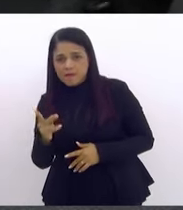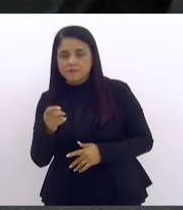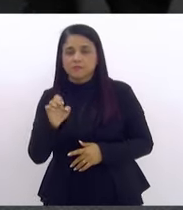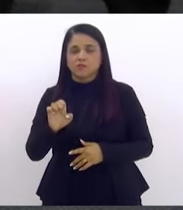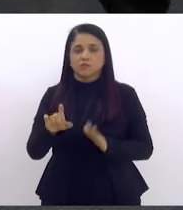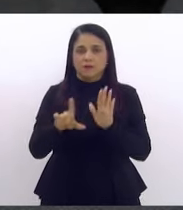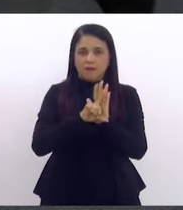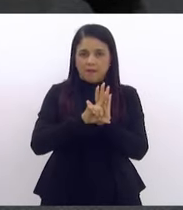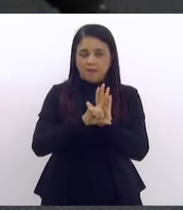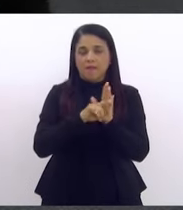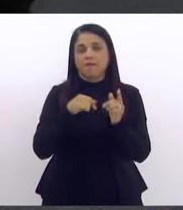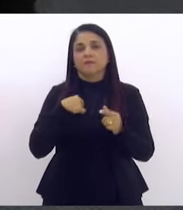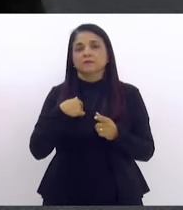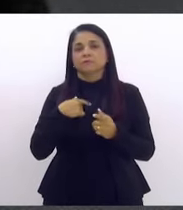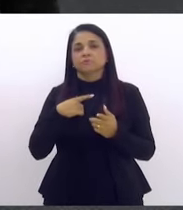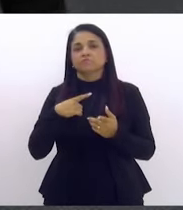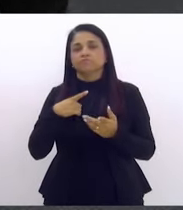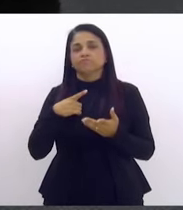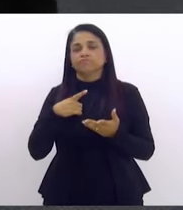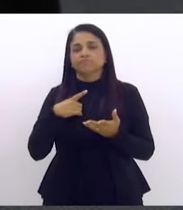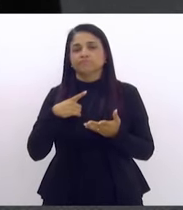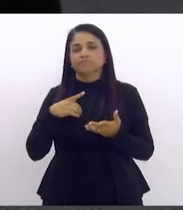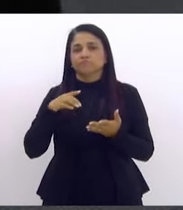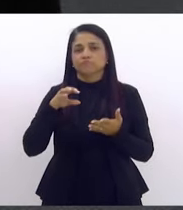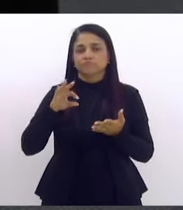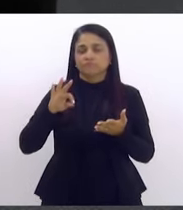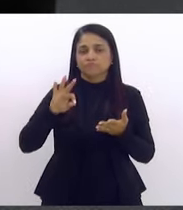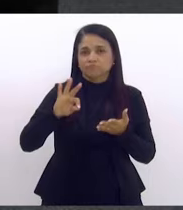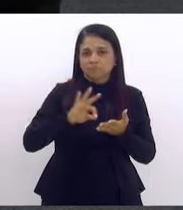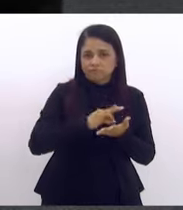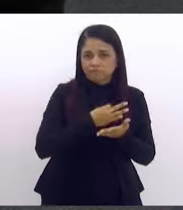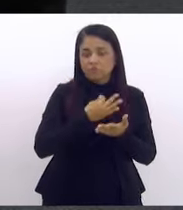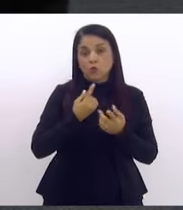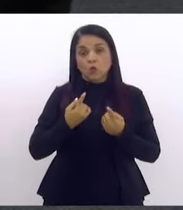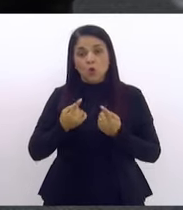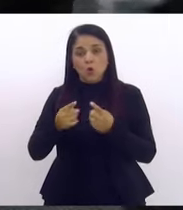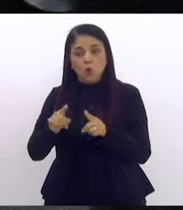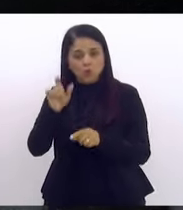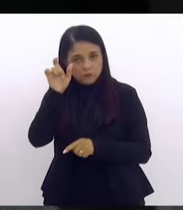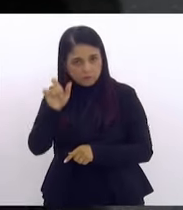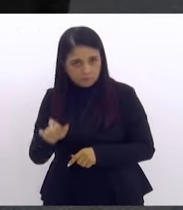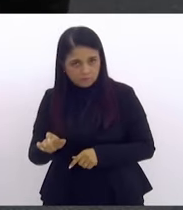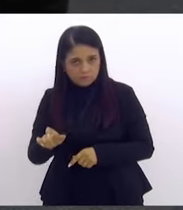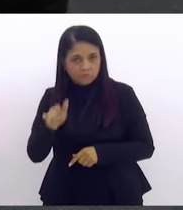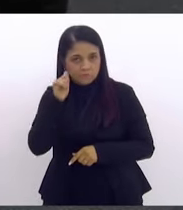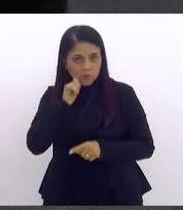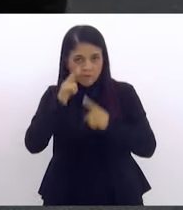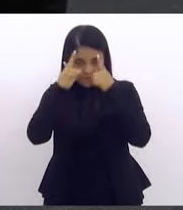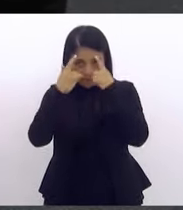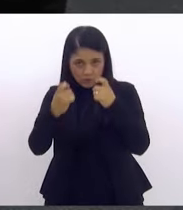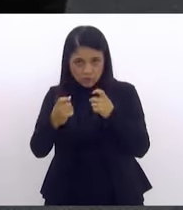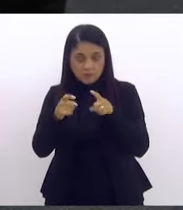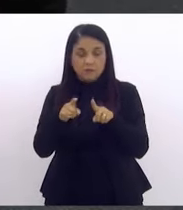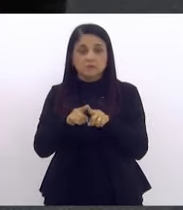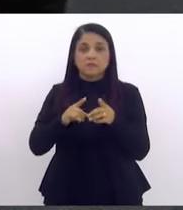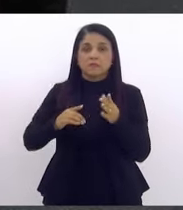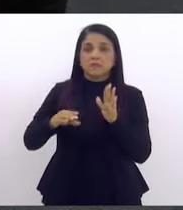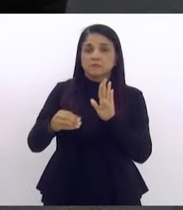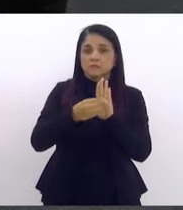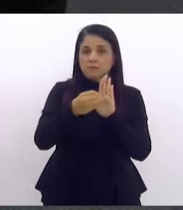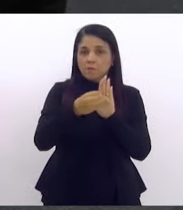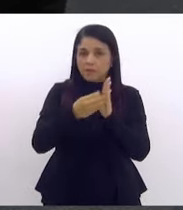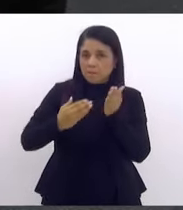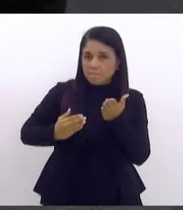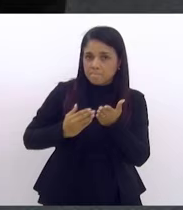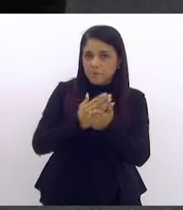lei da notificação compulsória da violência contra a mulher, as emendas que aprovamos no piso